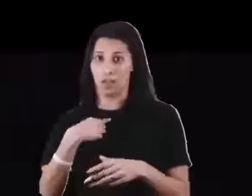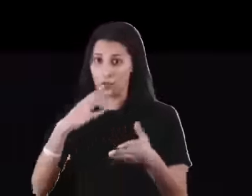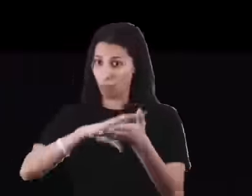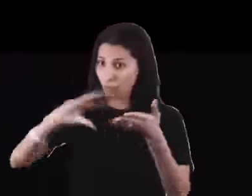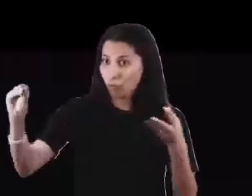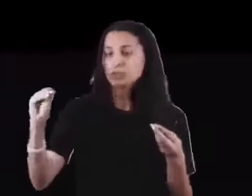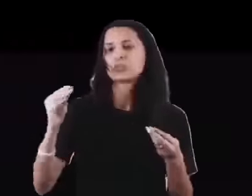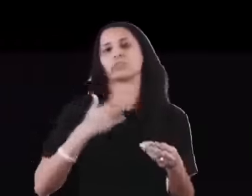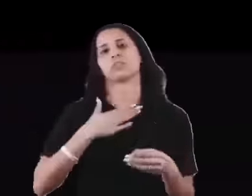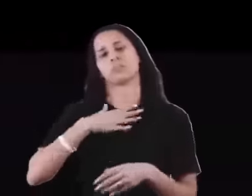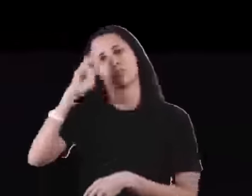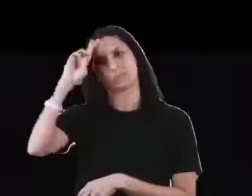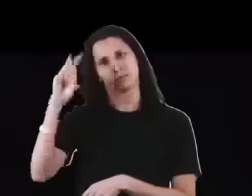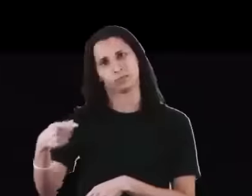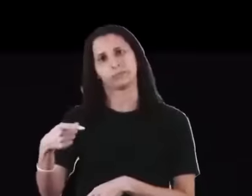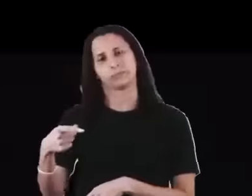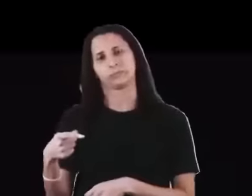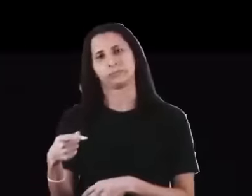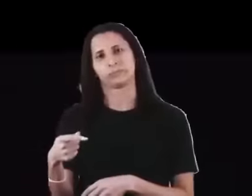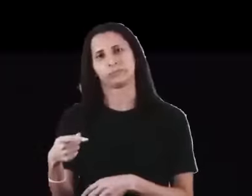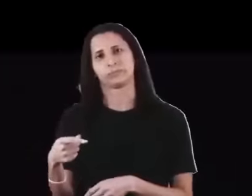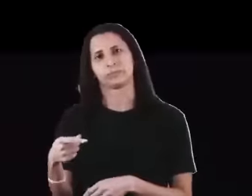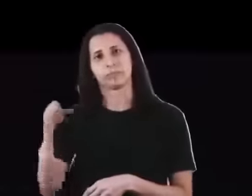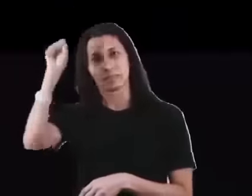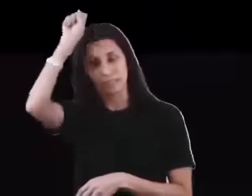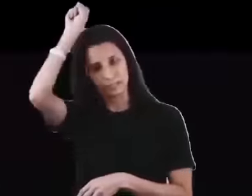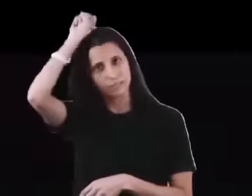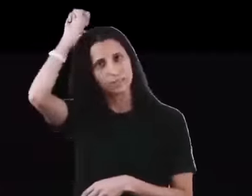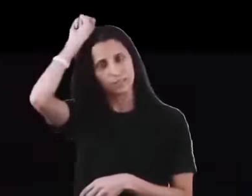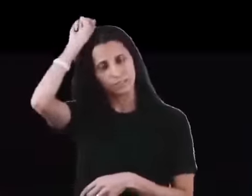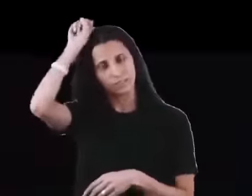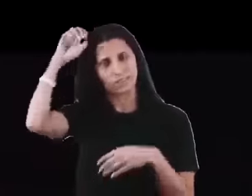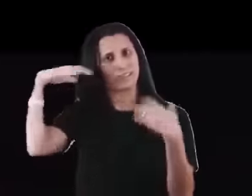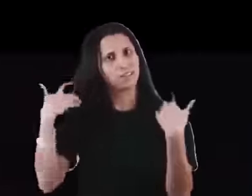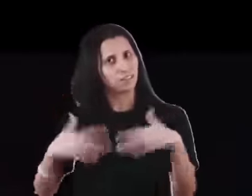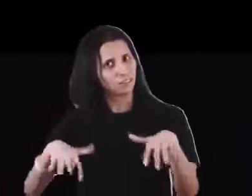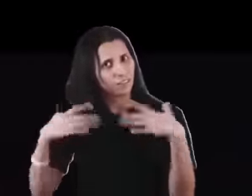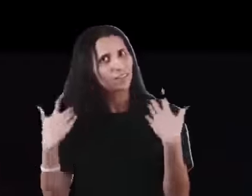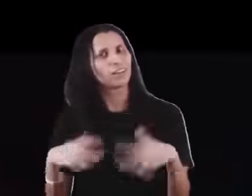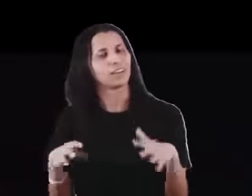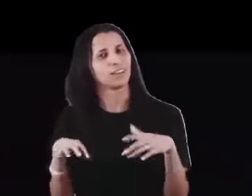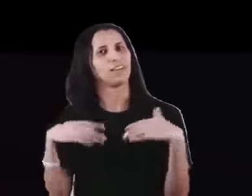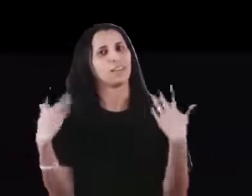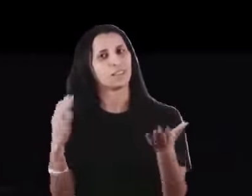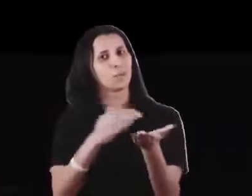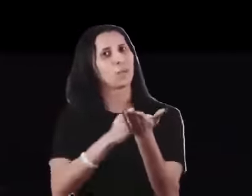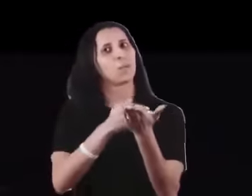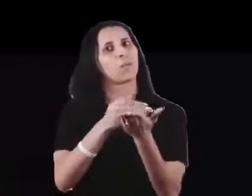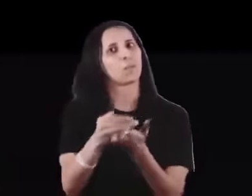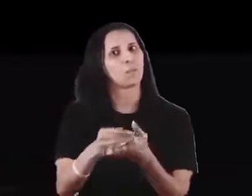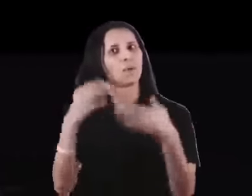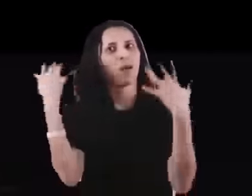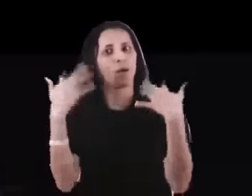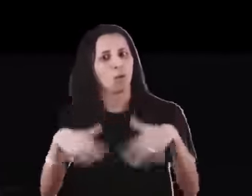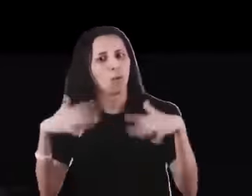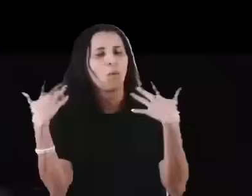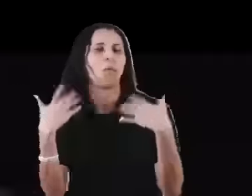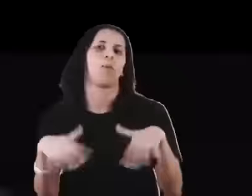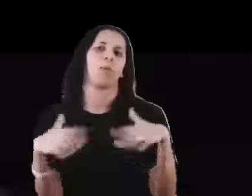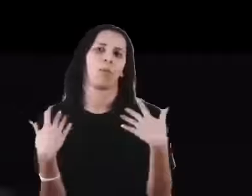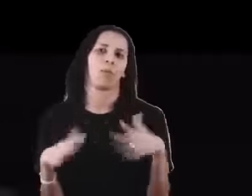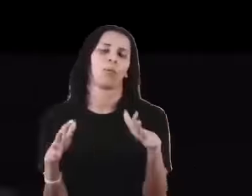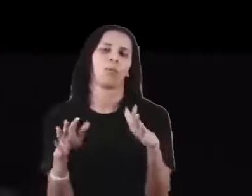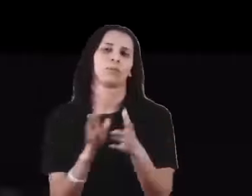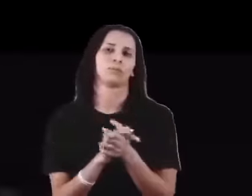fugindo de Sara a minha gente o negócio começa a morrer o caldo de cana vai apertar